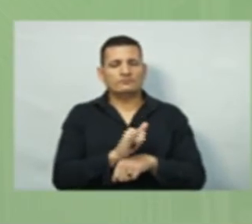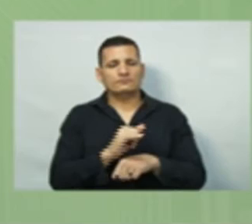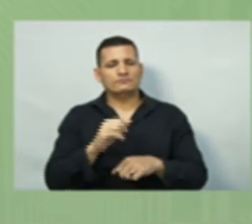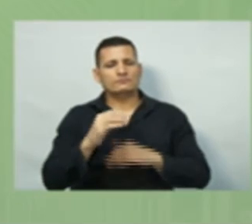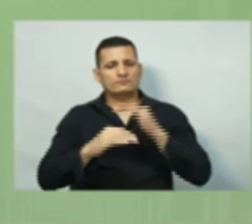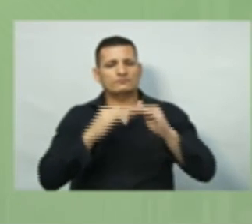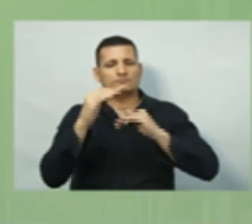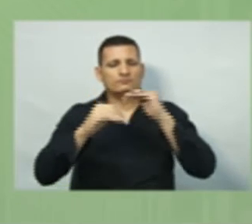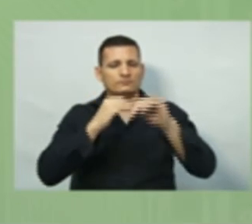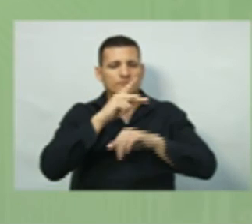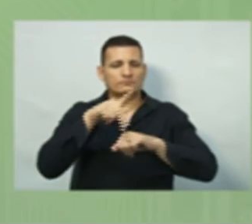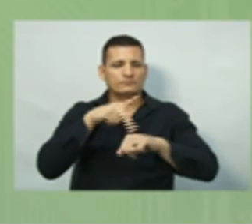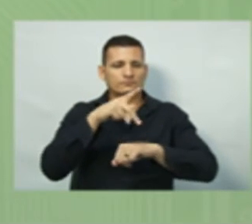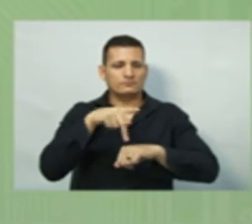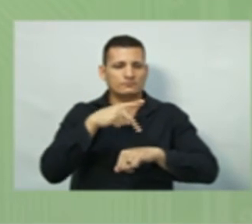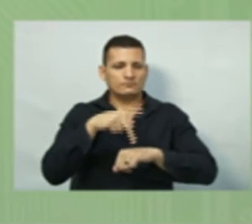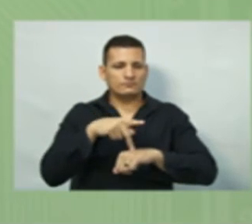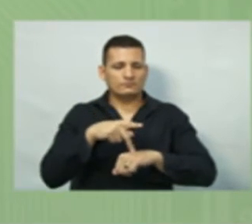de uma nação.